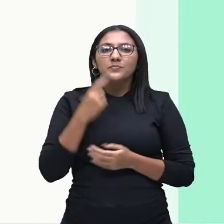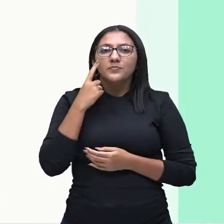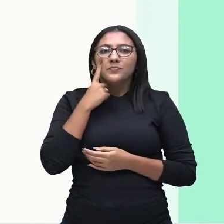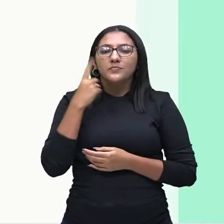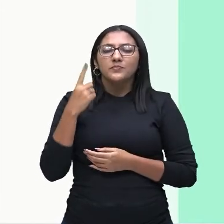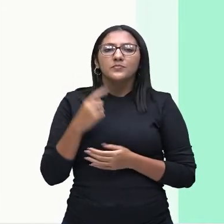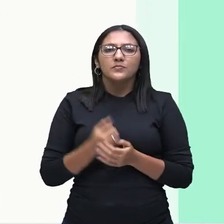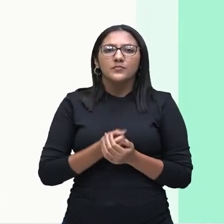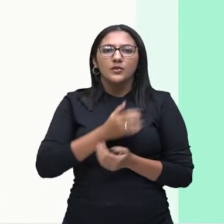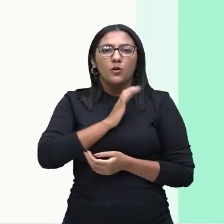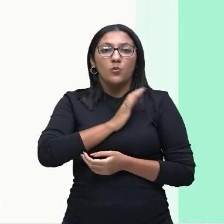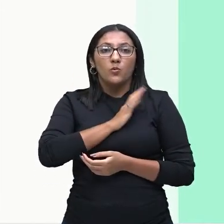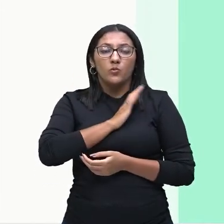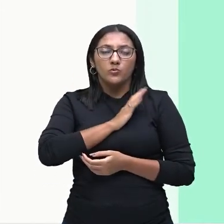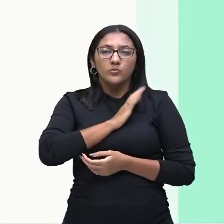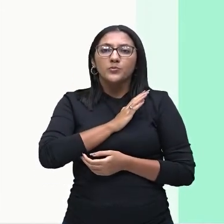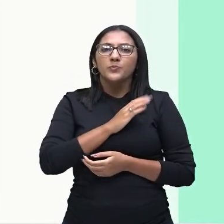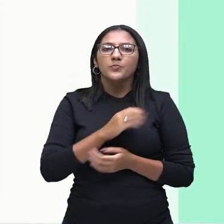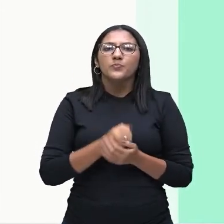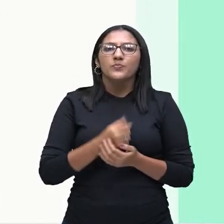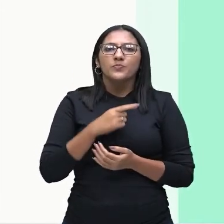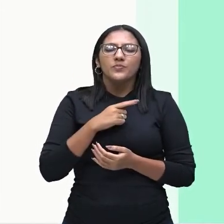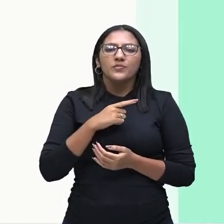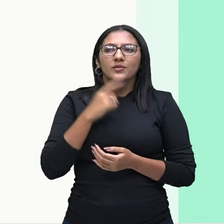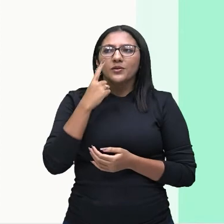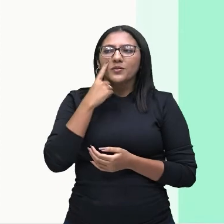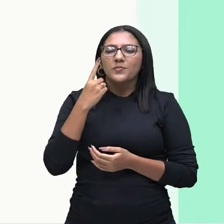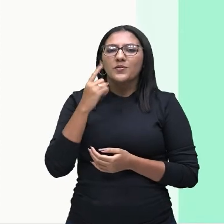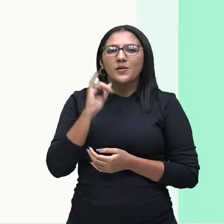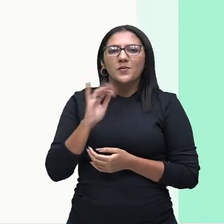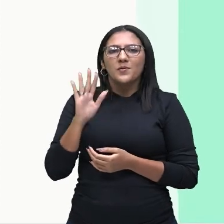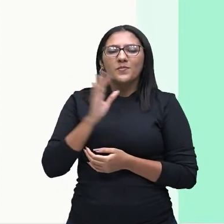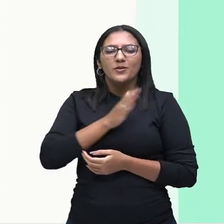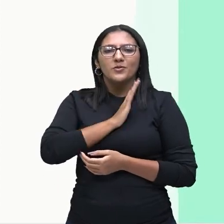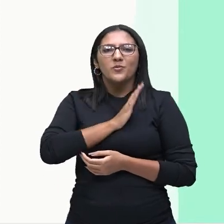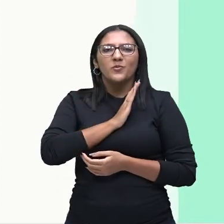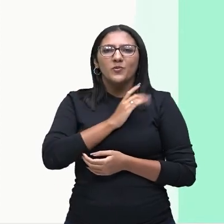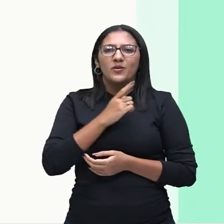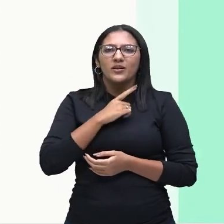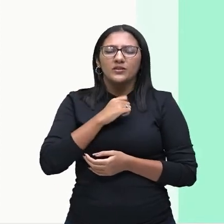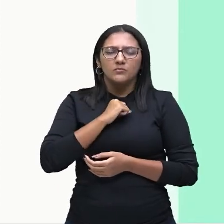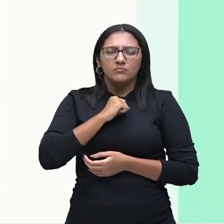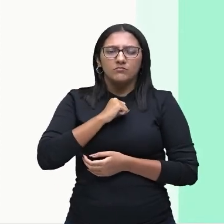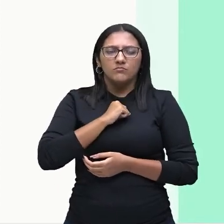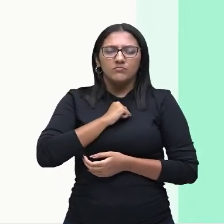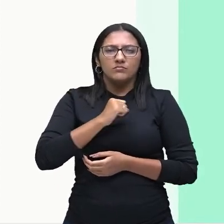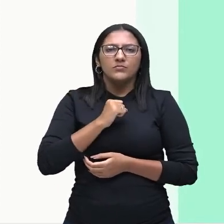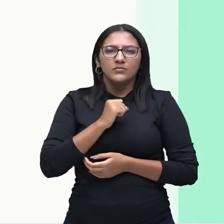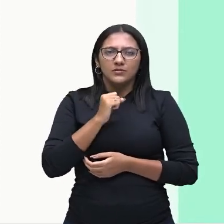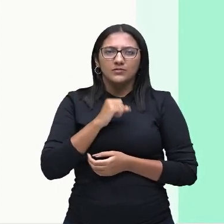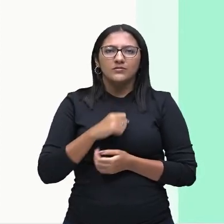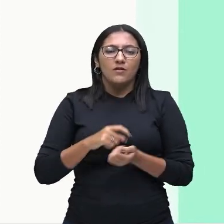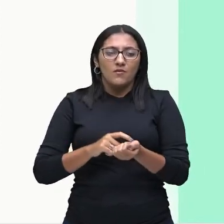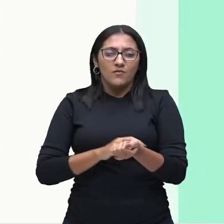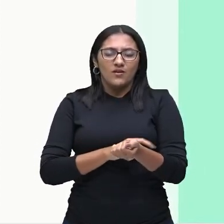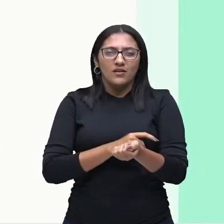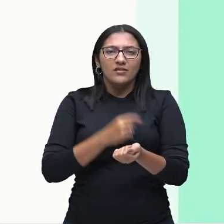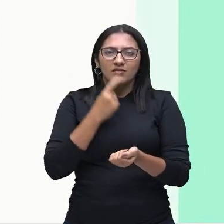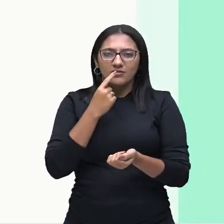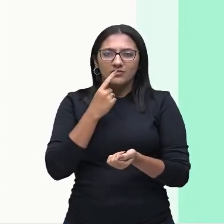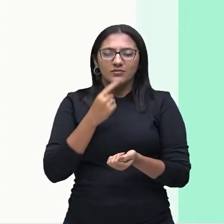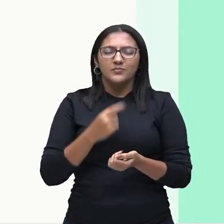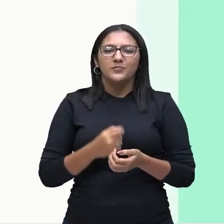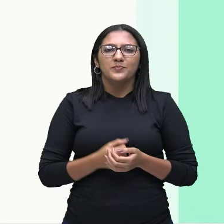sistema cardiovascular, representado aqui, ó, pelo nosso coração, que vai bombear o sangue para o corpo todo. Nós